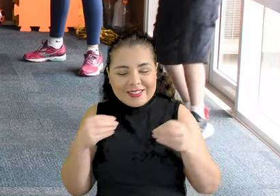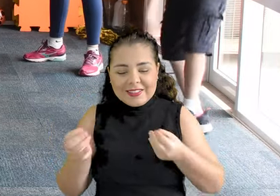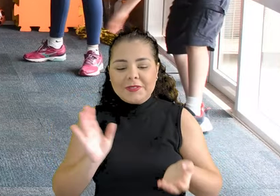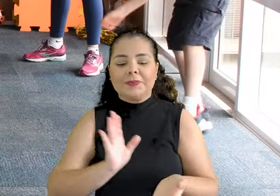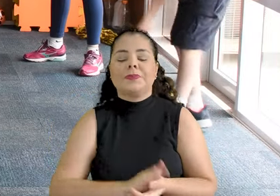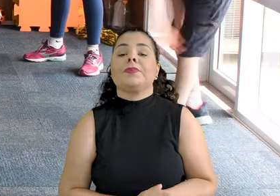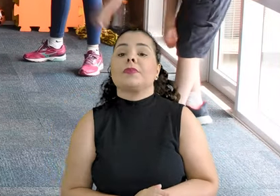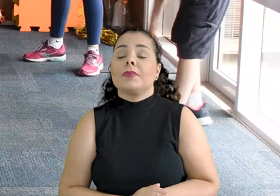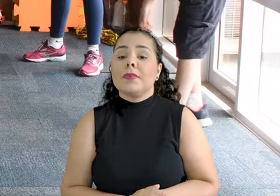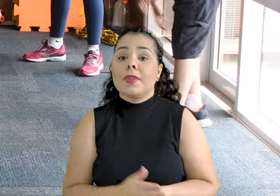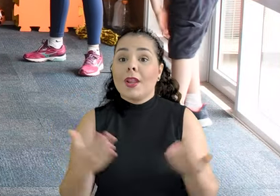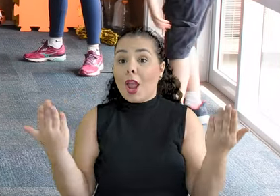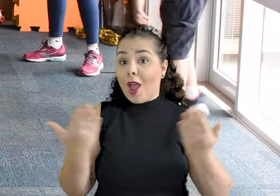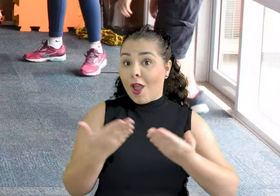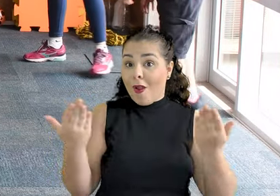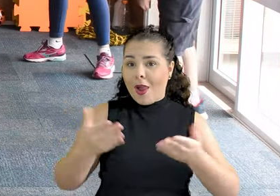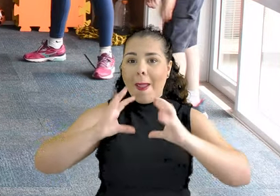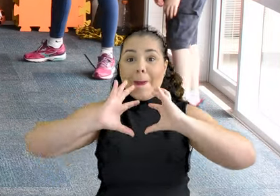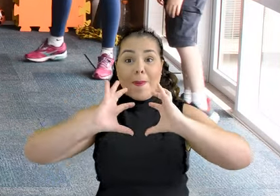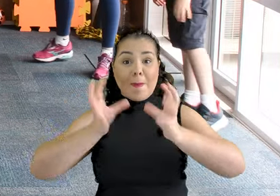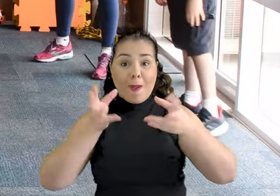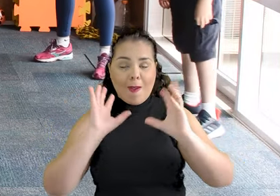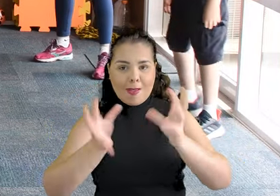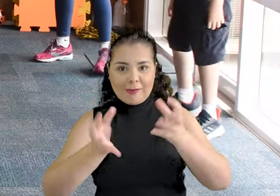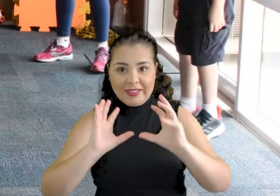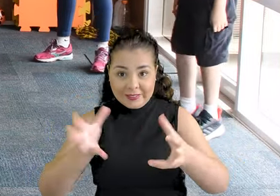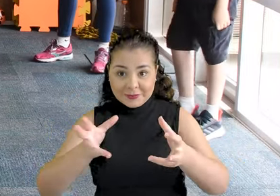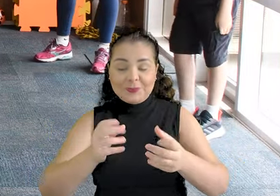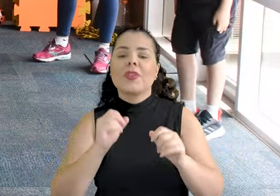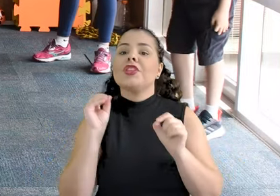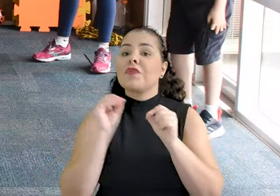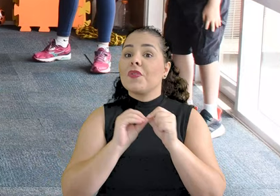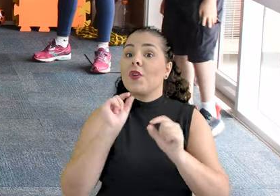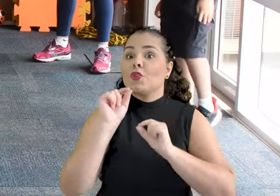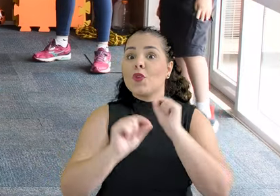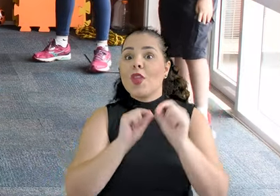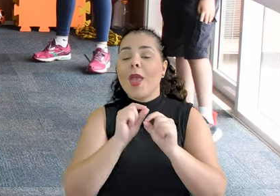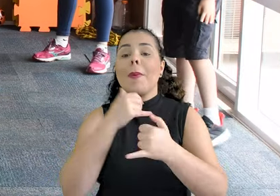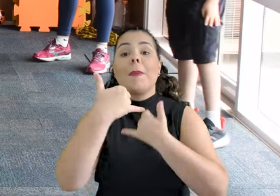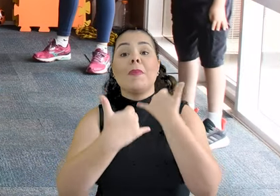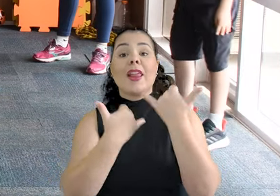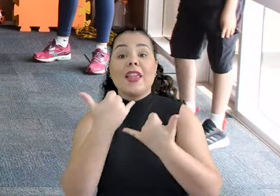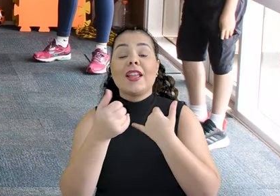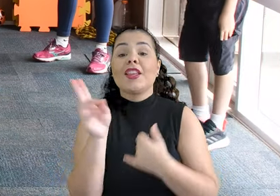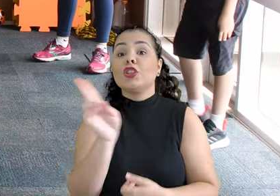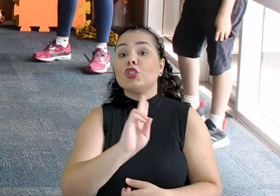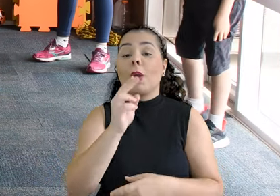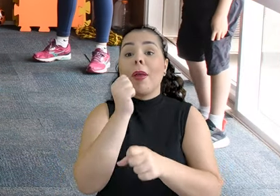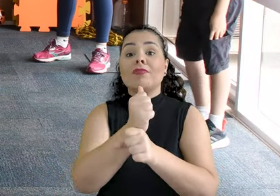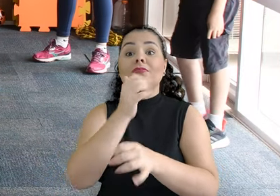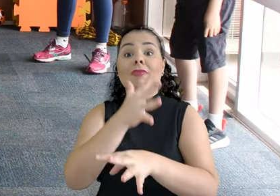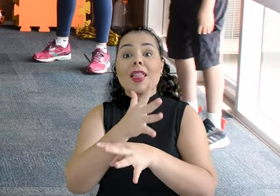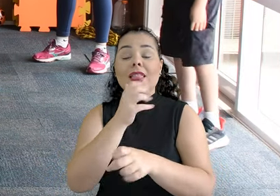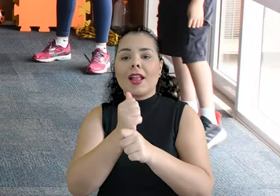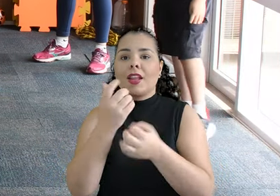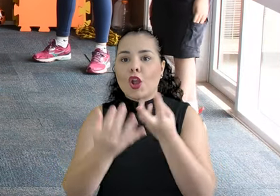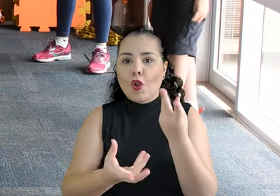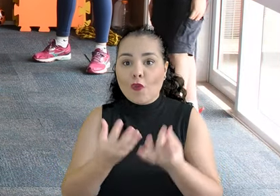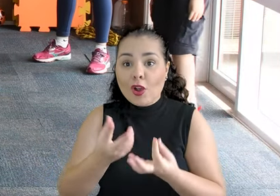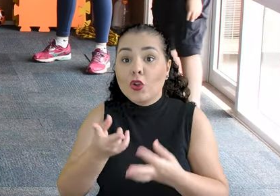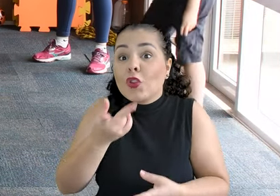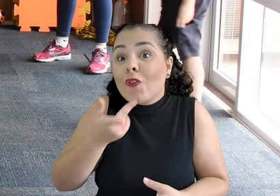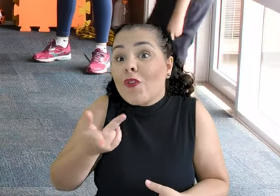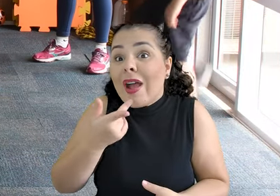no sol. Eu vou pegar essa bola e a gente vai fazer uma batata frita, tá bom? Quando eu